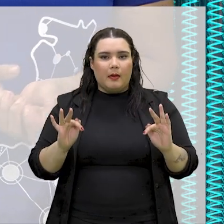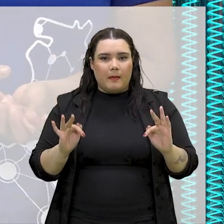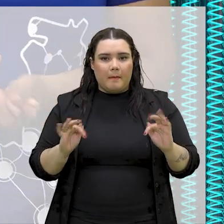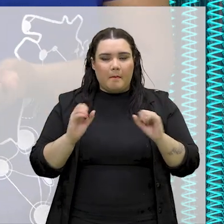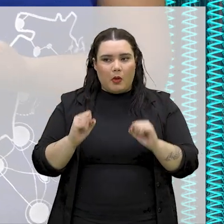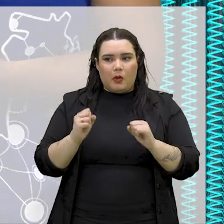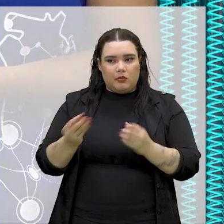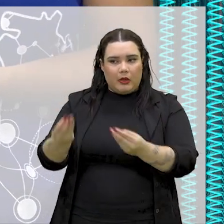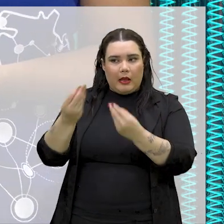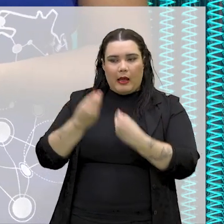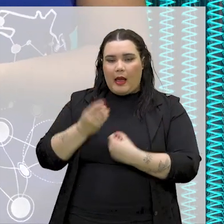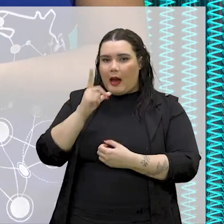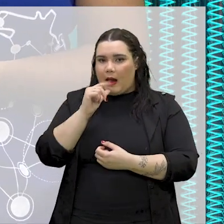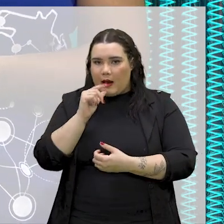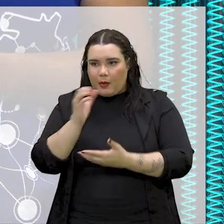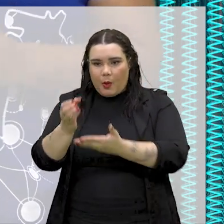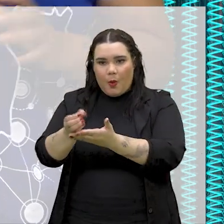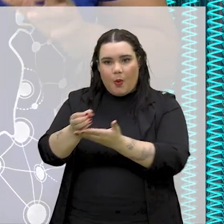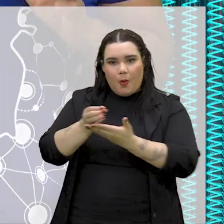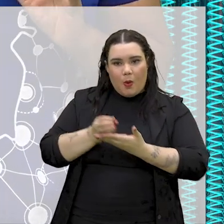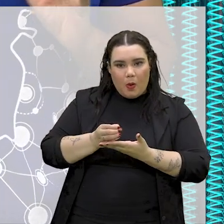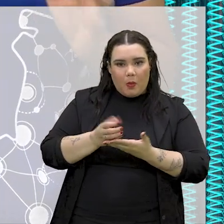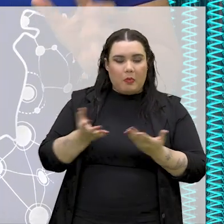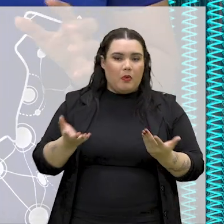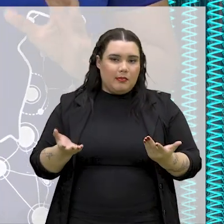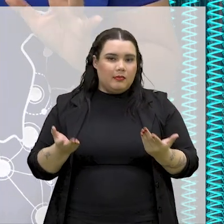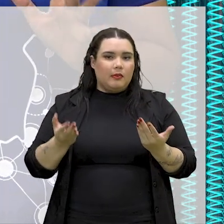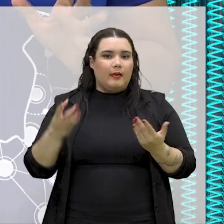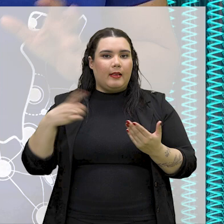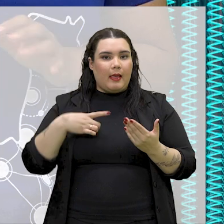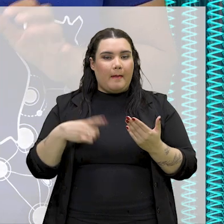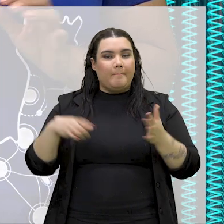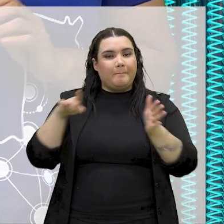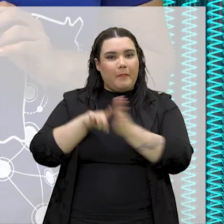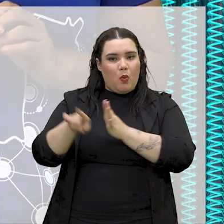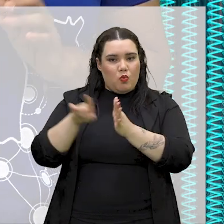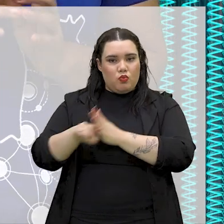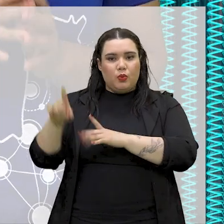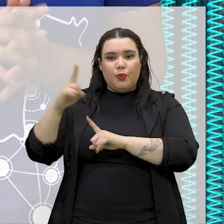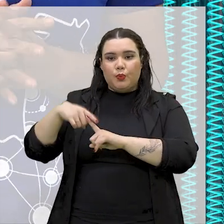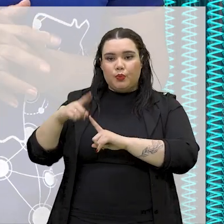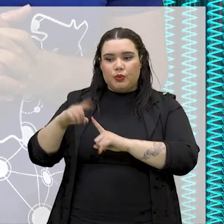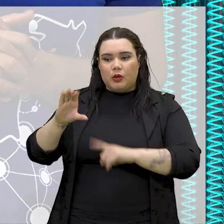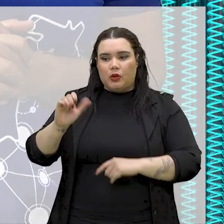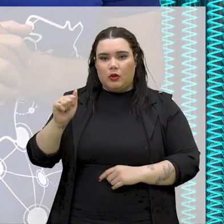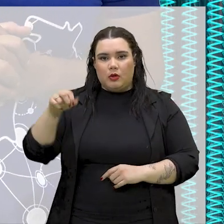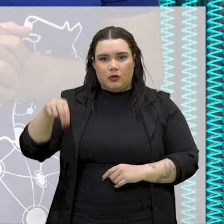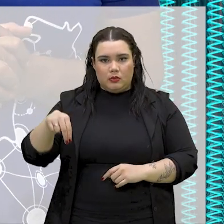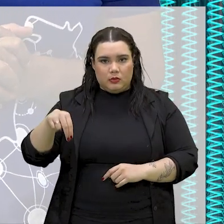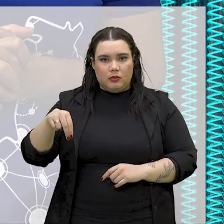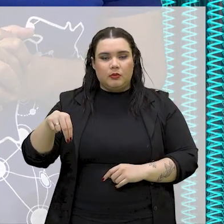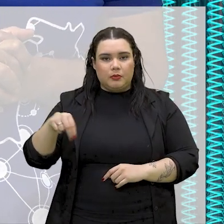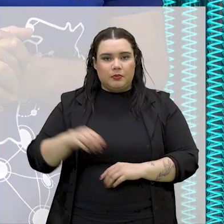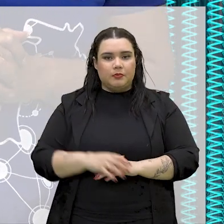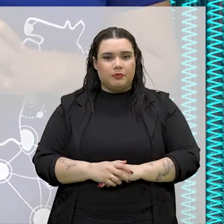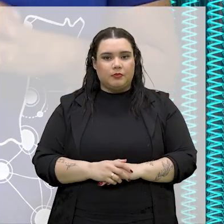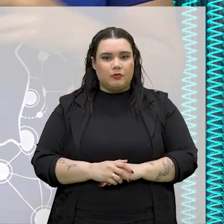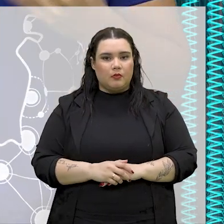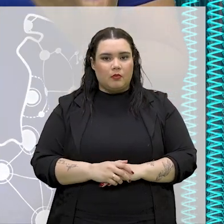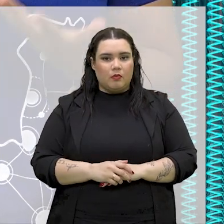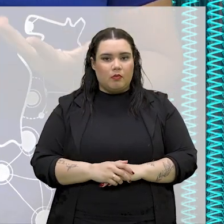trazer água, por favor, tá? Ele vem em forma de pergunta quando for request,